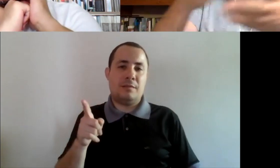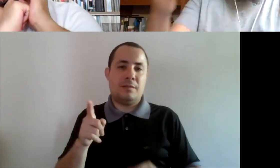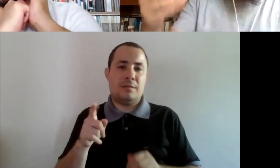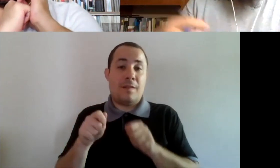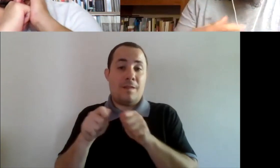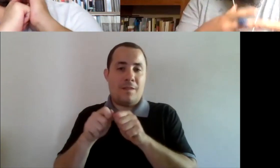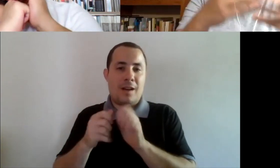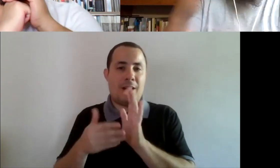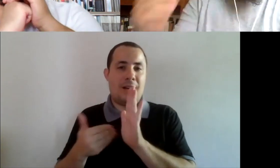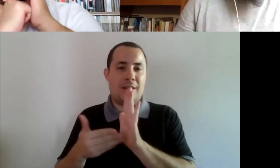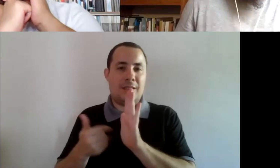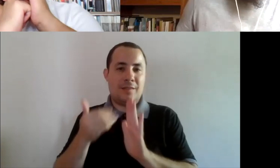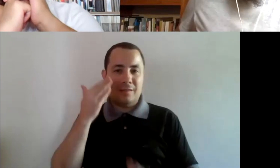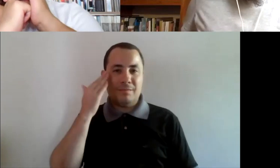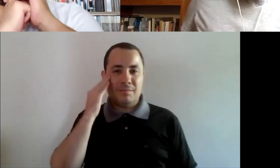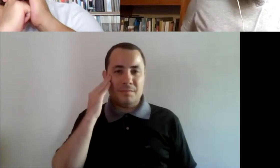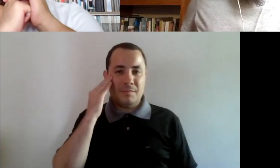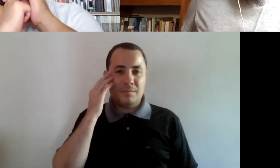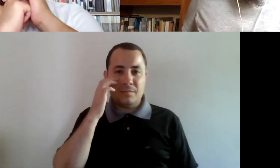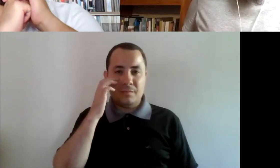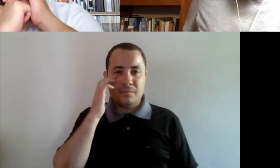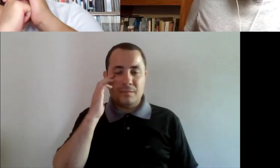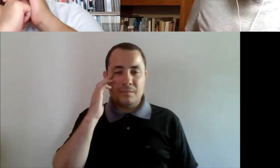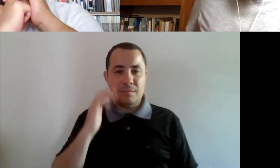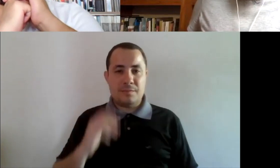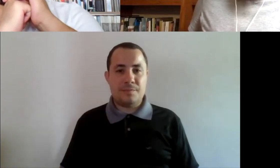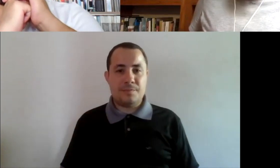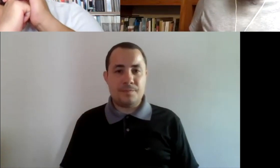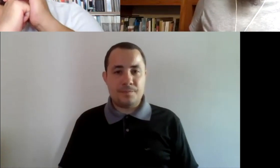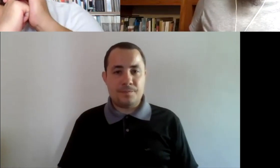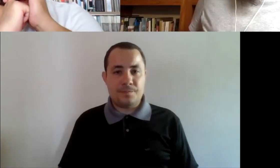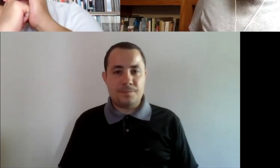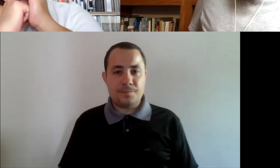a existência de uma cena, né?